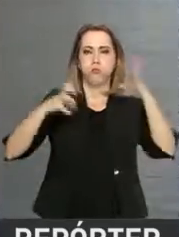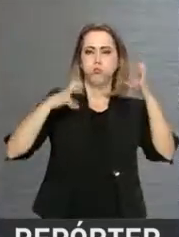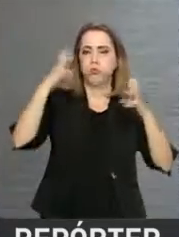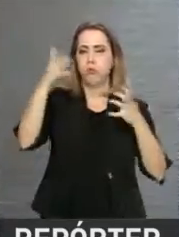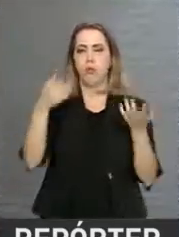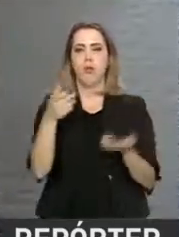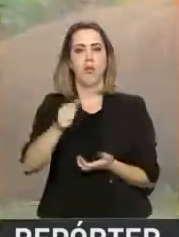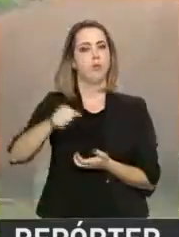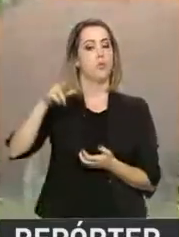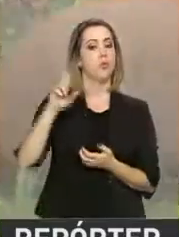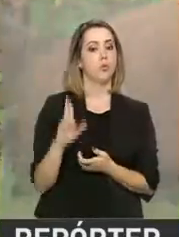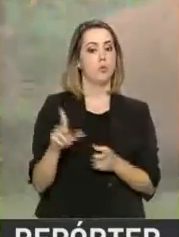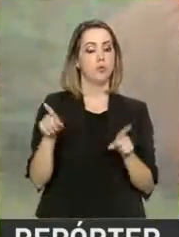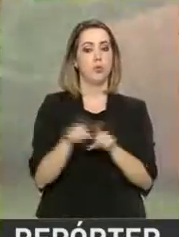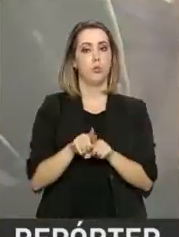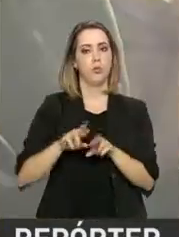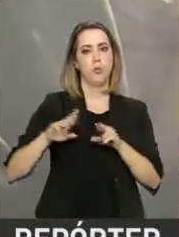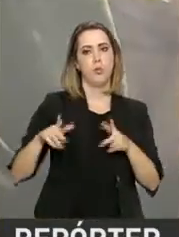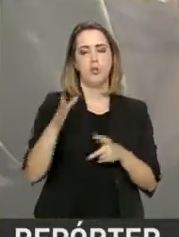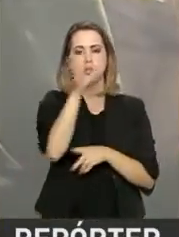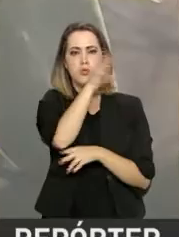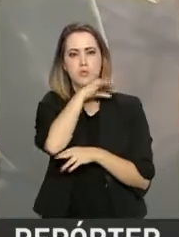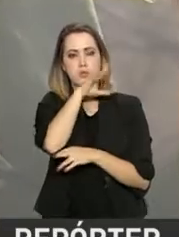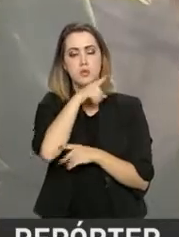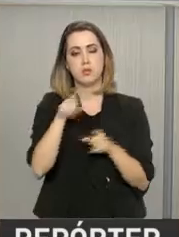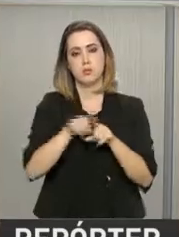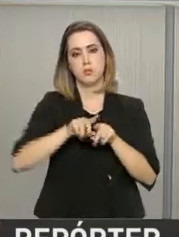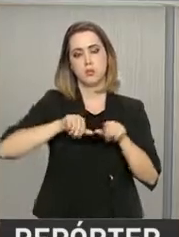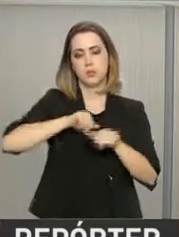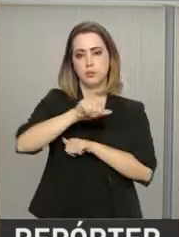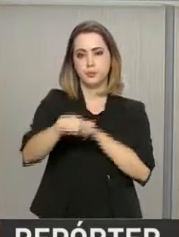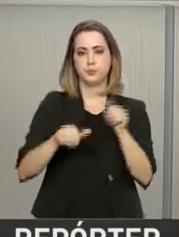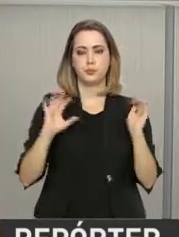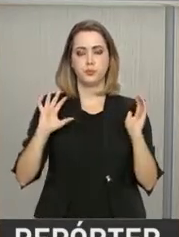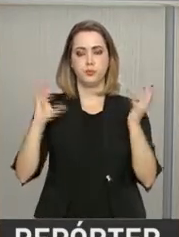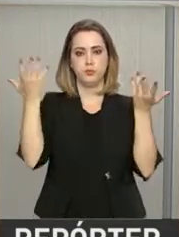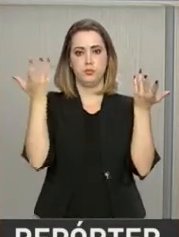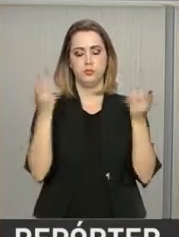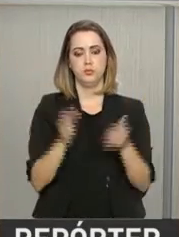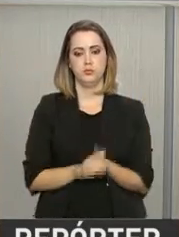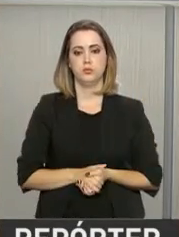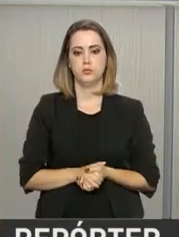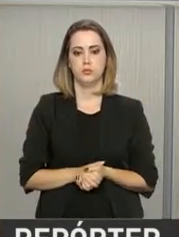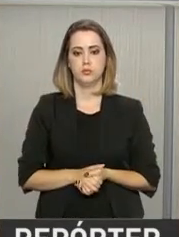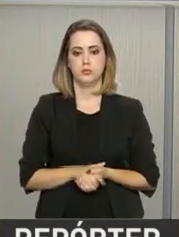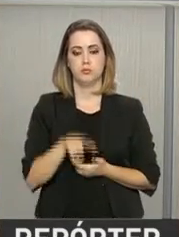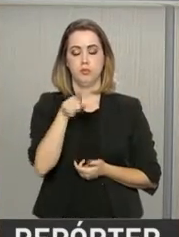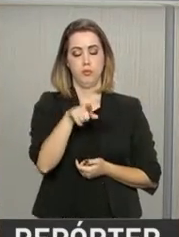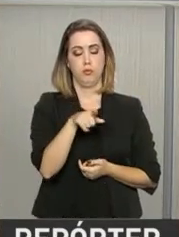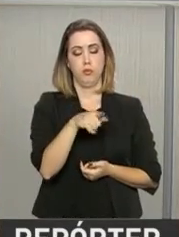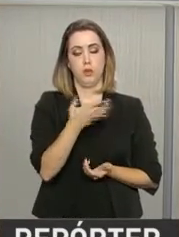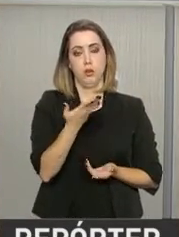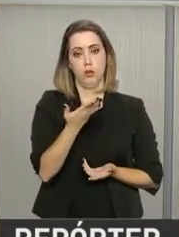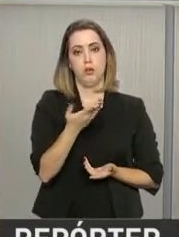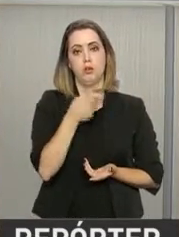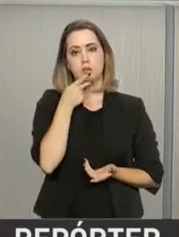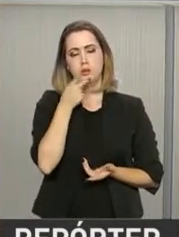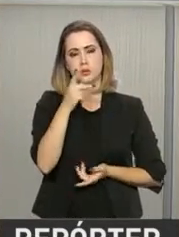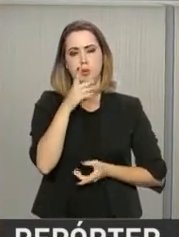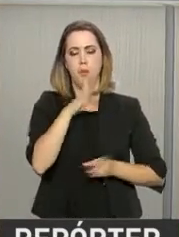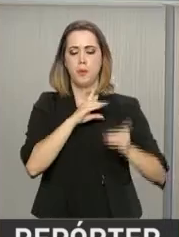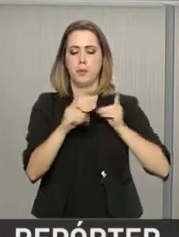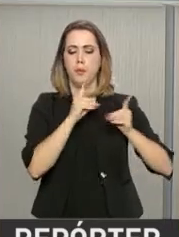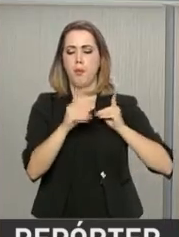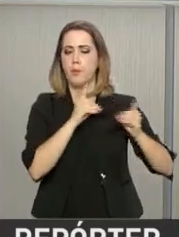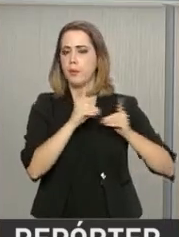de recursos hídricos, biodiversidade e mudança do clima. Discutir meio ambiente no âmbito dos BRICS faz muito sentido,